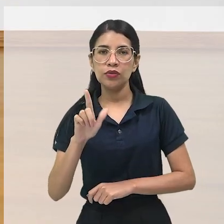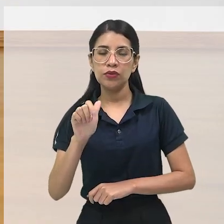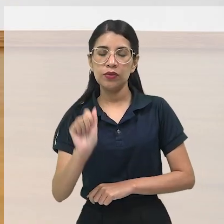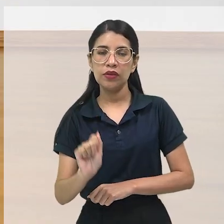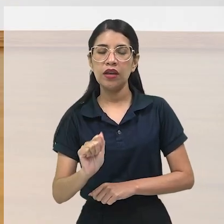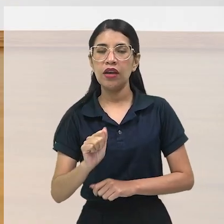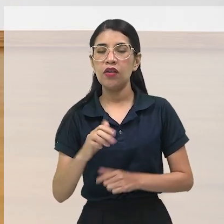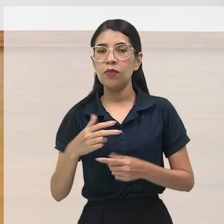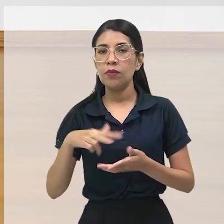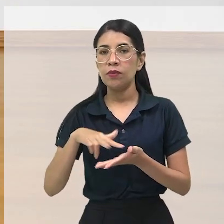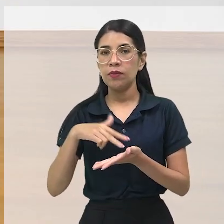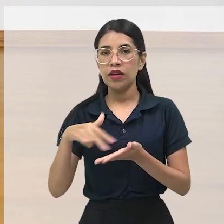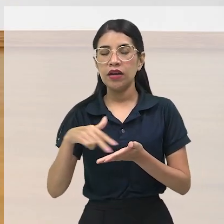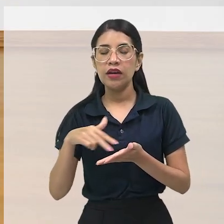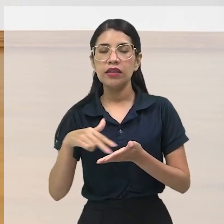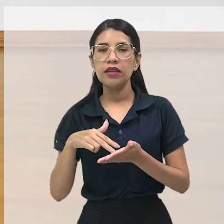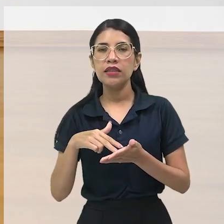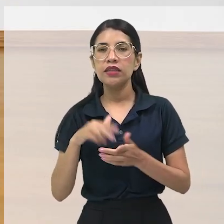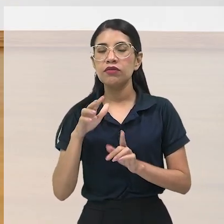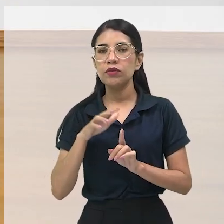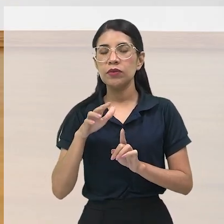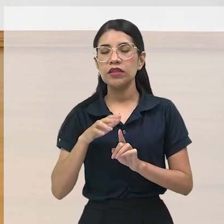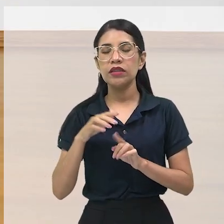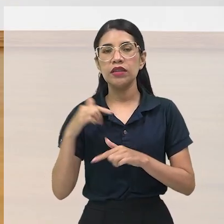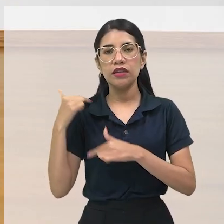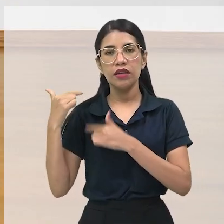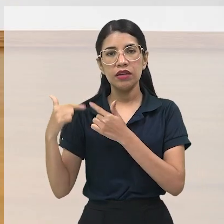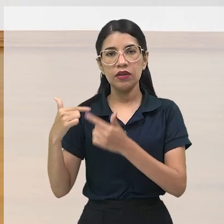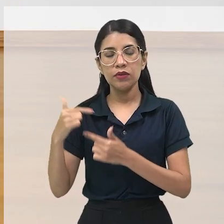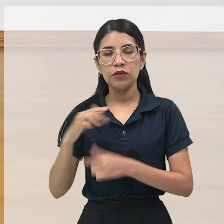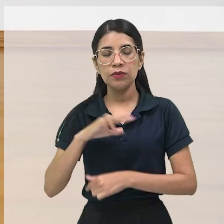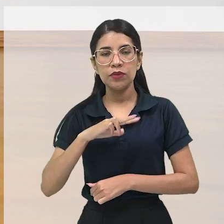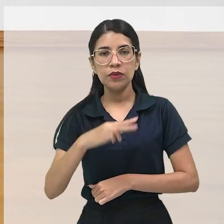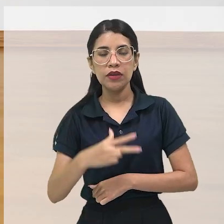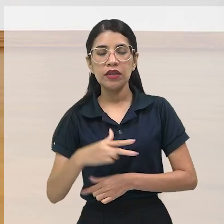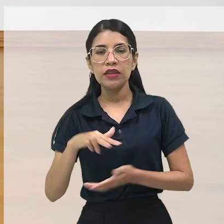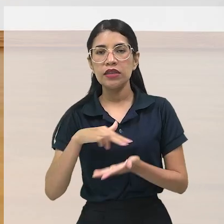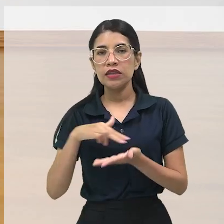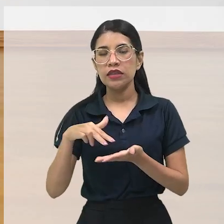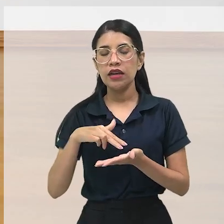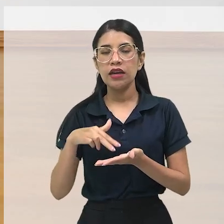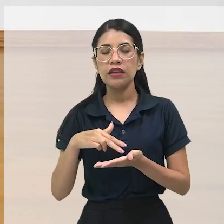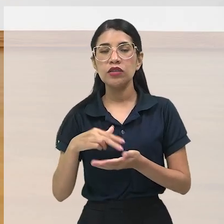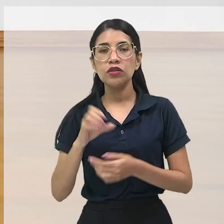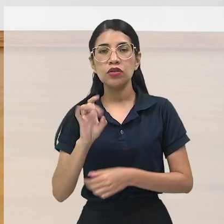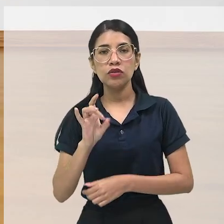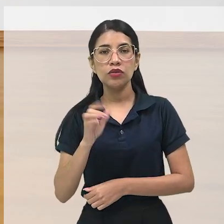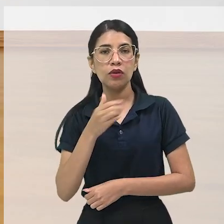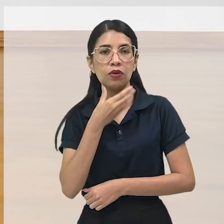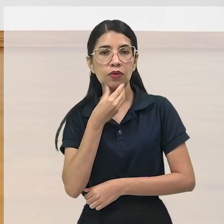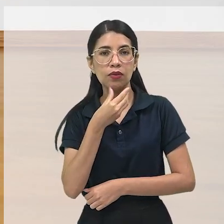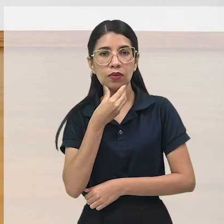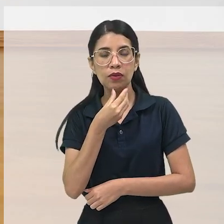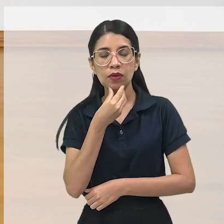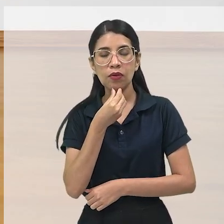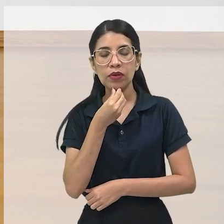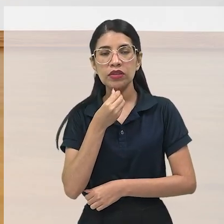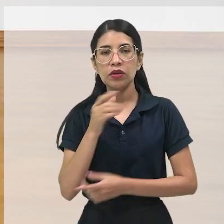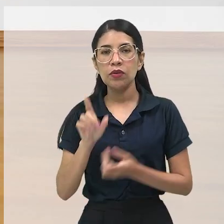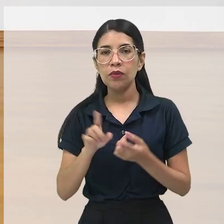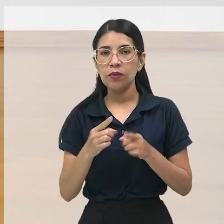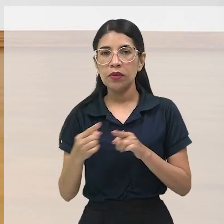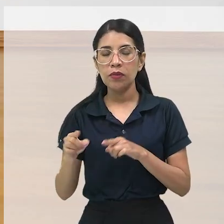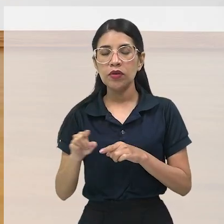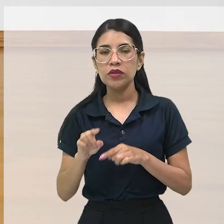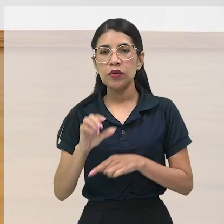É uma dança inspirada em tradições portuguesas e dançadas apenas por homens ao som